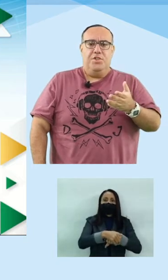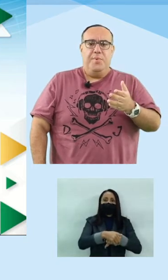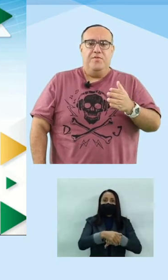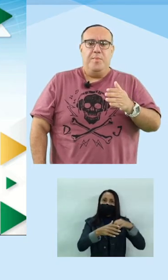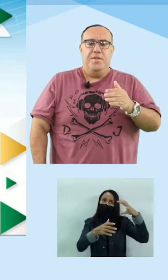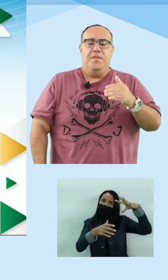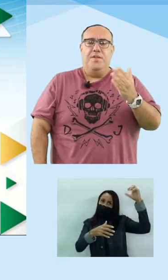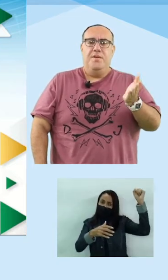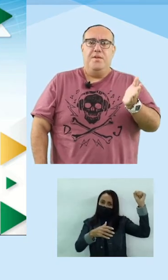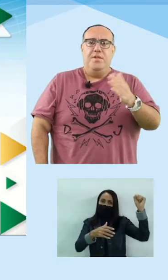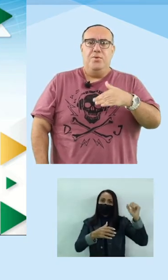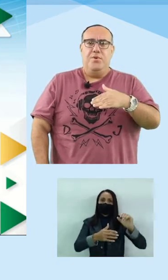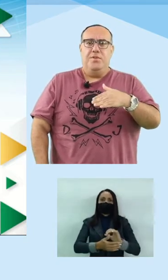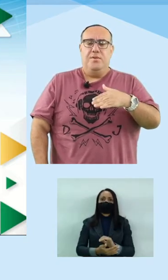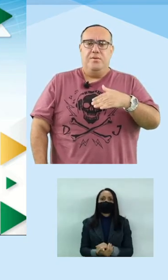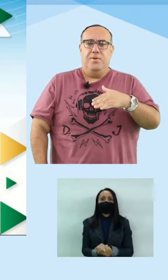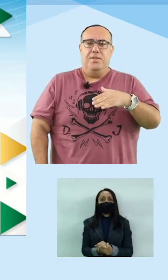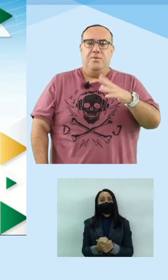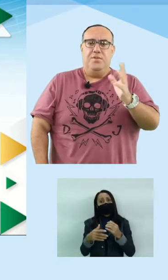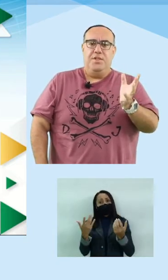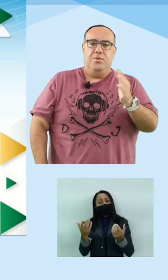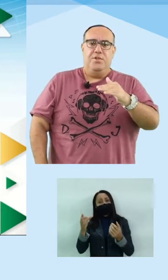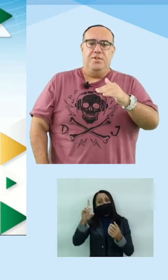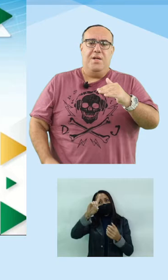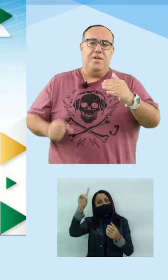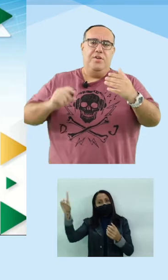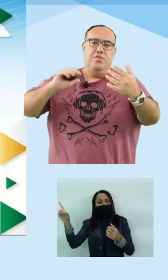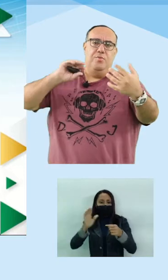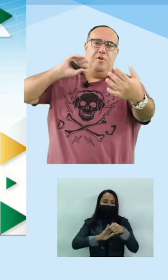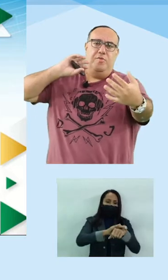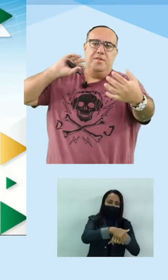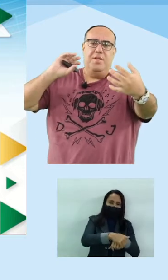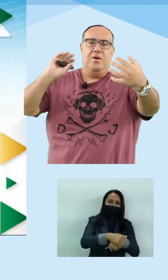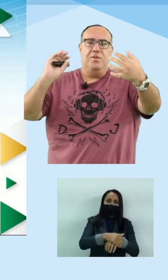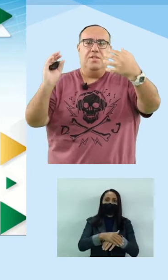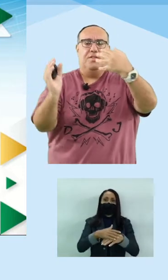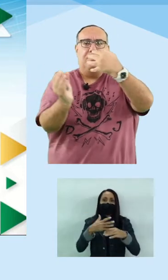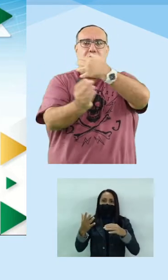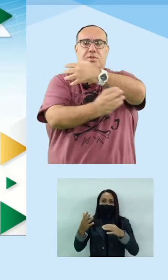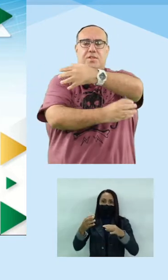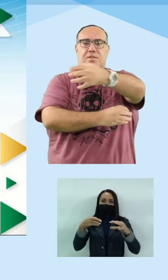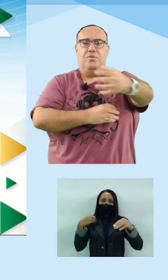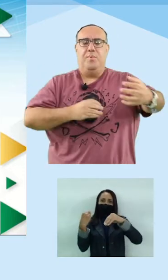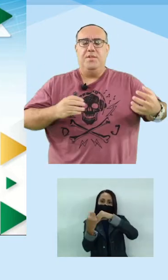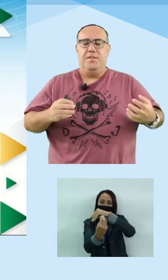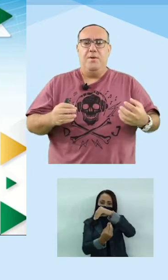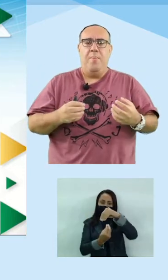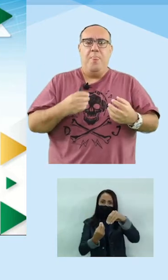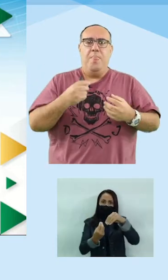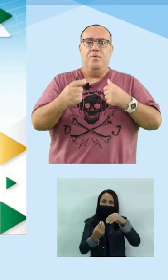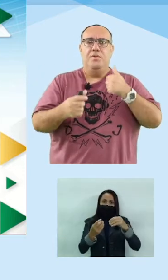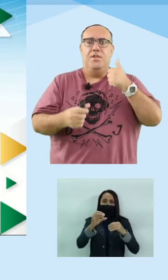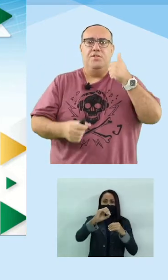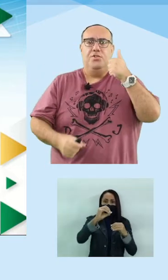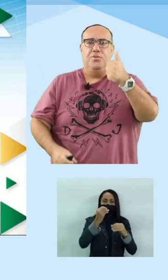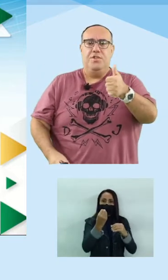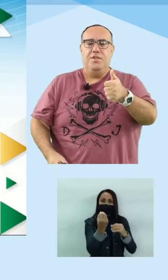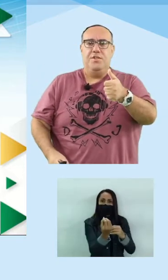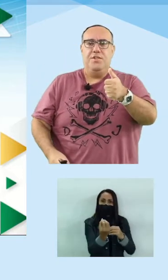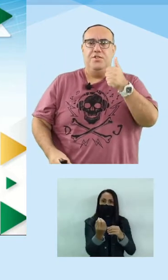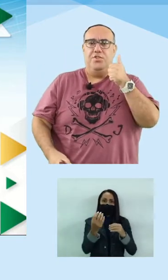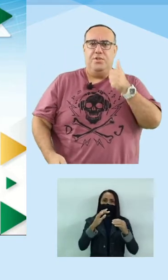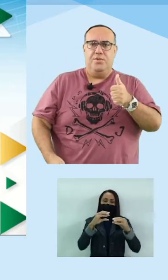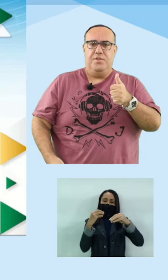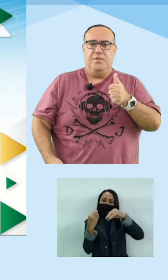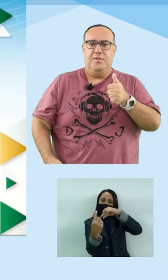denominamos respectivamente de dia e noite. Né? Então, dia e noite, através do movimento de rotação do planeta, então existe o dia